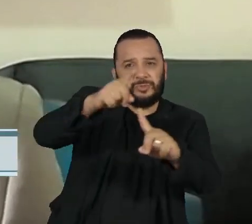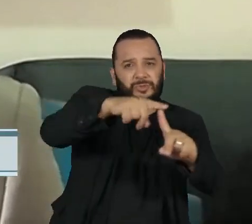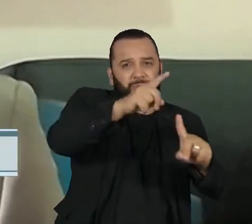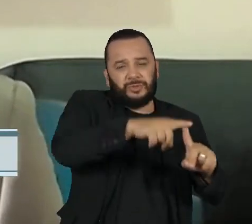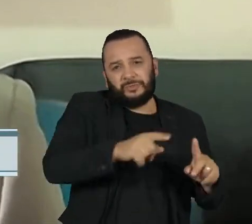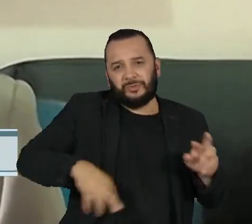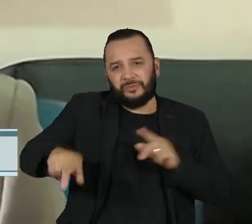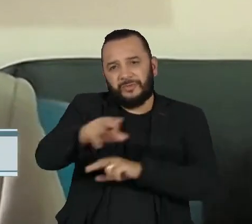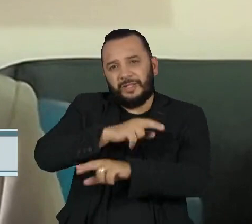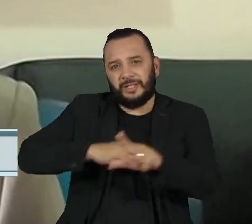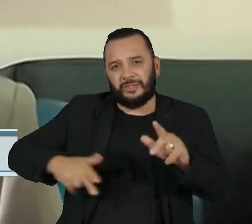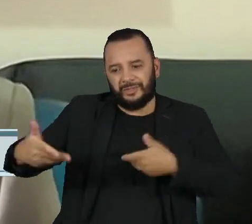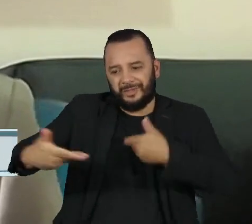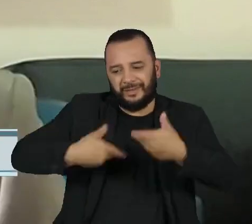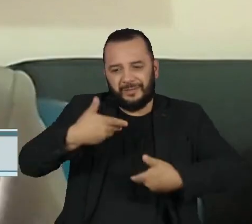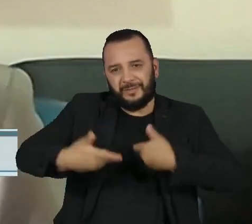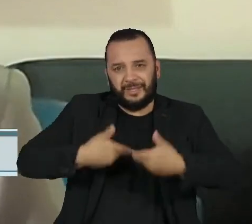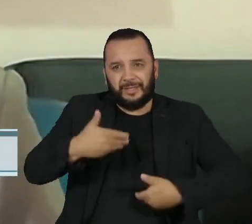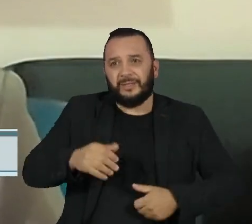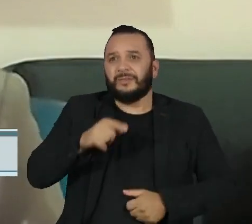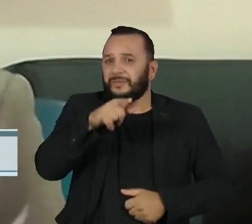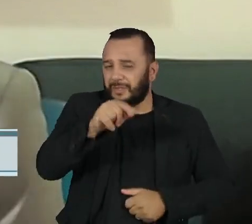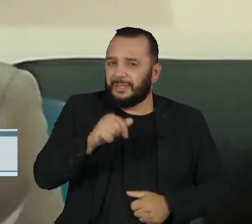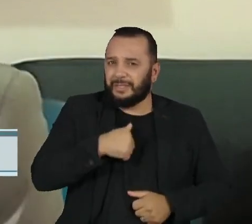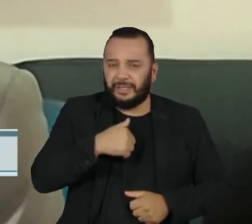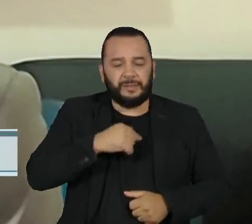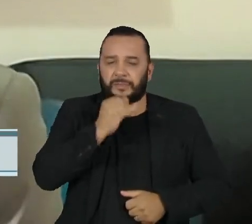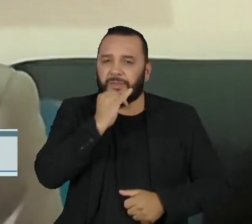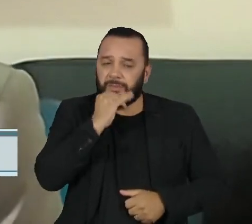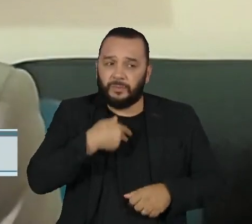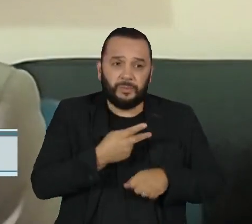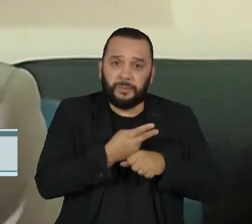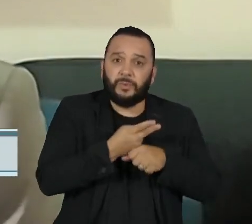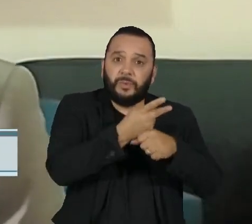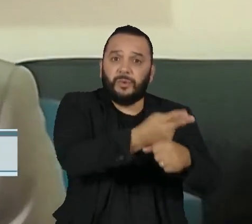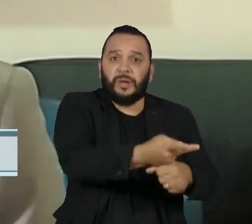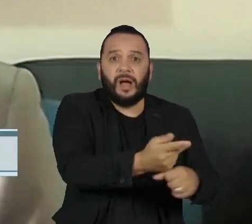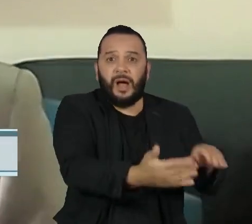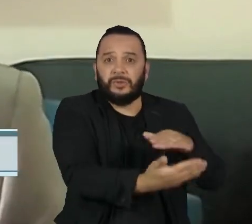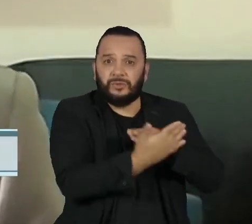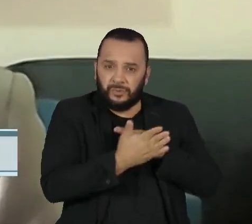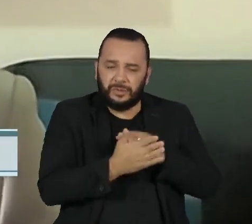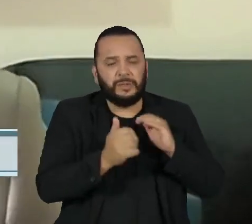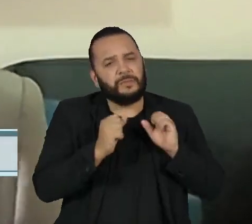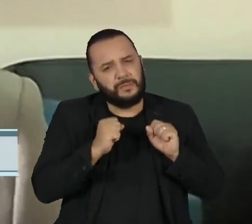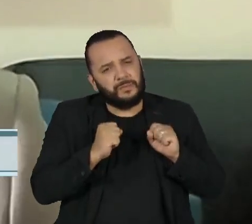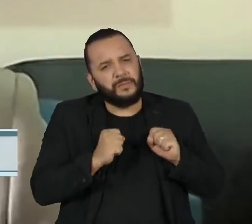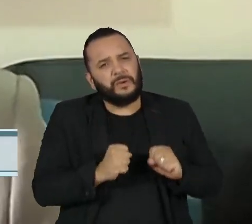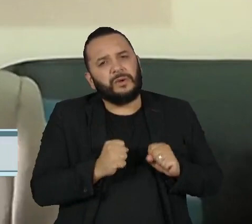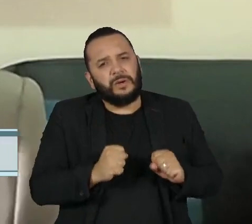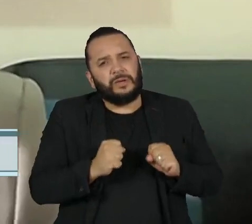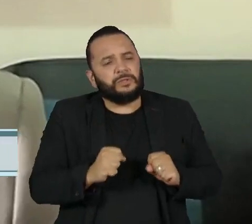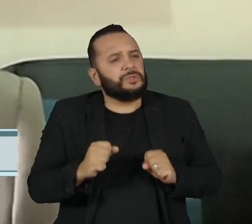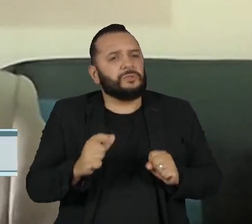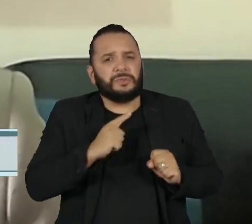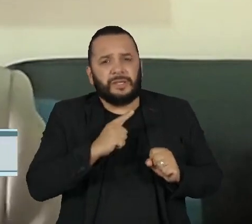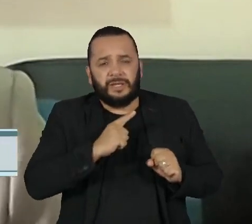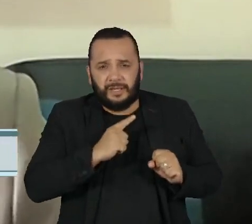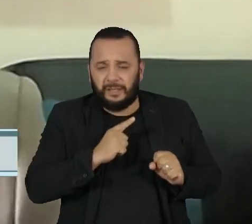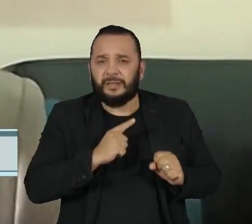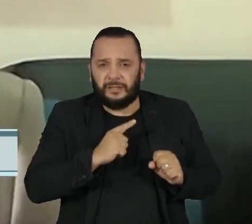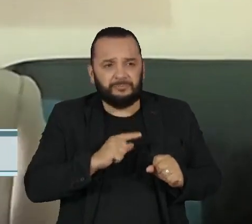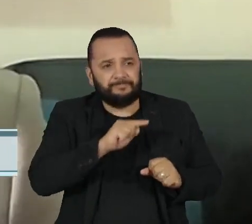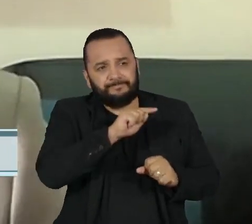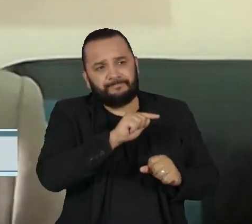buscar uma ajuda não precisa necessariamente ser buscar um profissional médico num primeiro momento. mas você tem a rede capacitada também